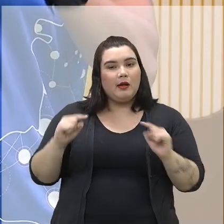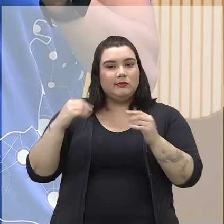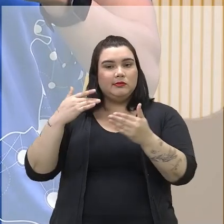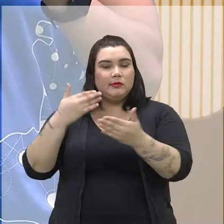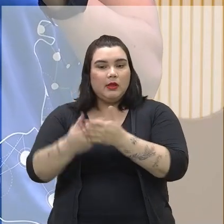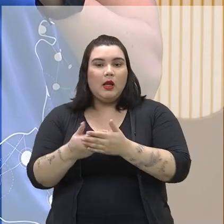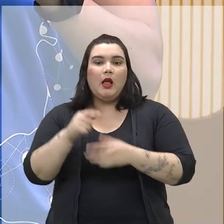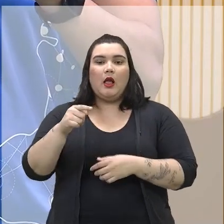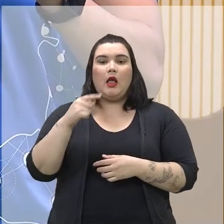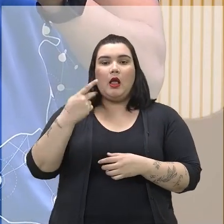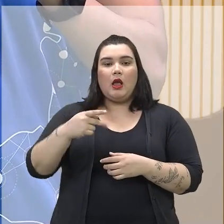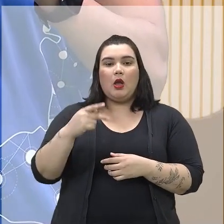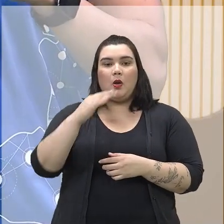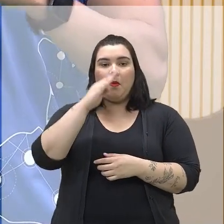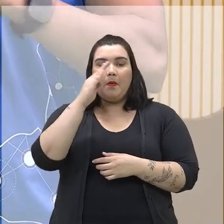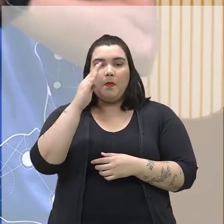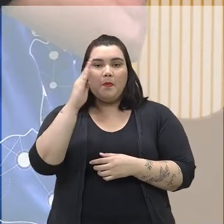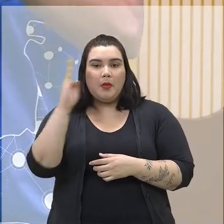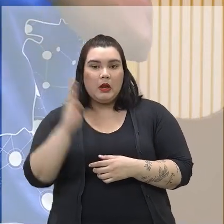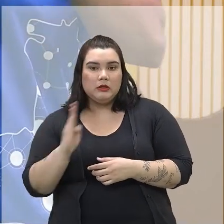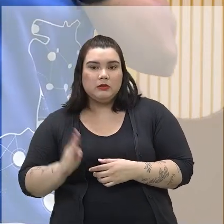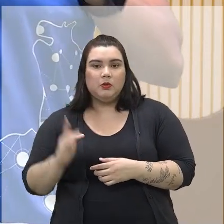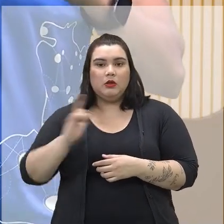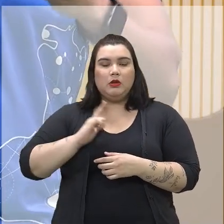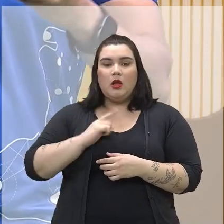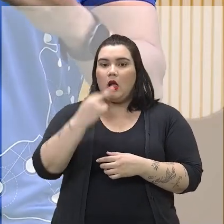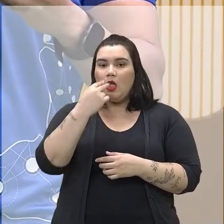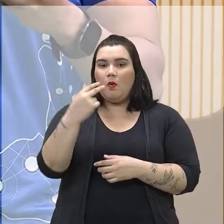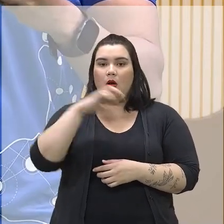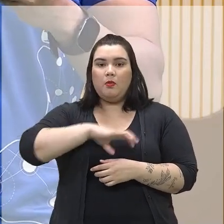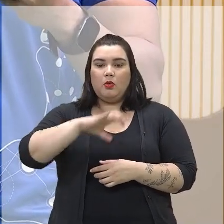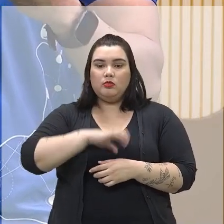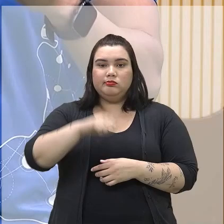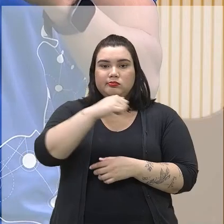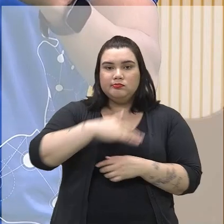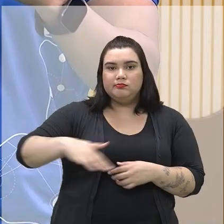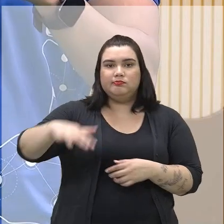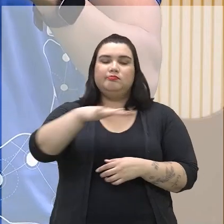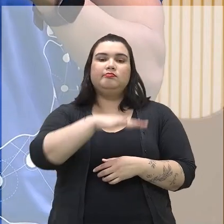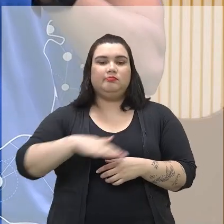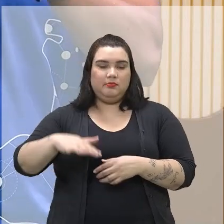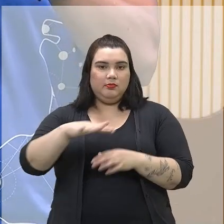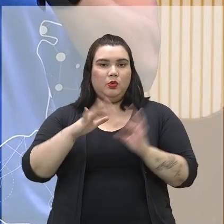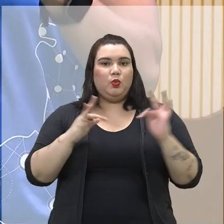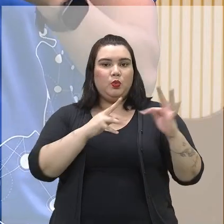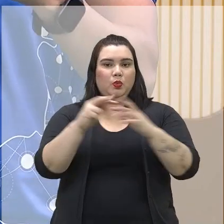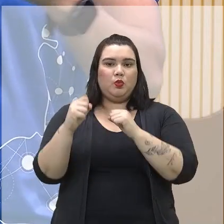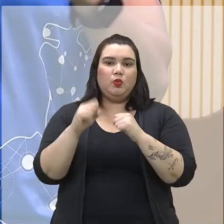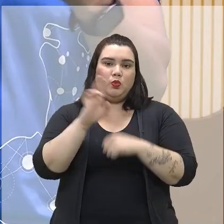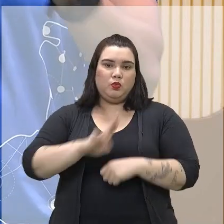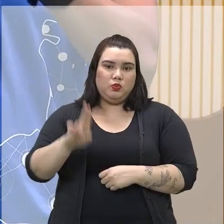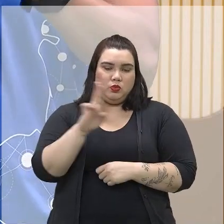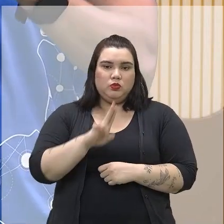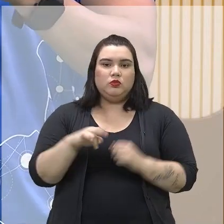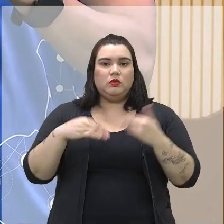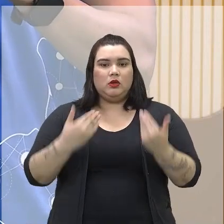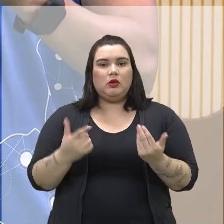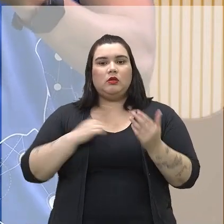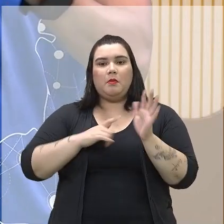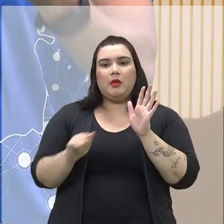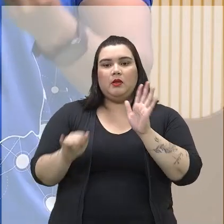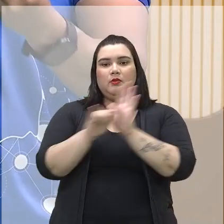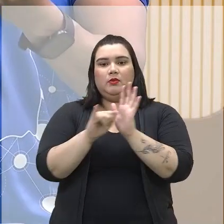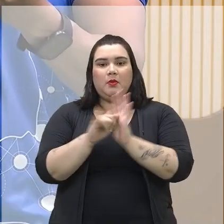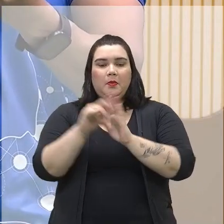língua brasileira ela se tornou hegemônica aqui nesse território, certo? E isso se tornou também um elemento de identificação